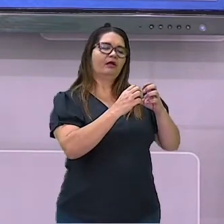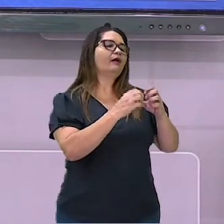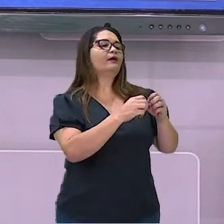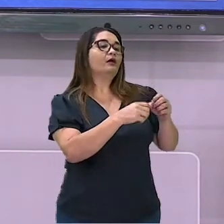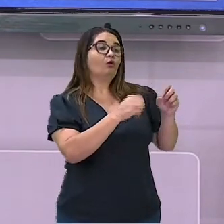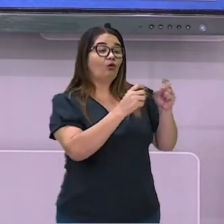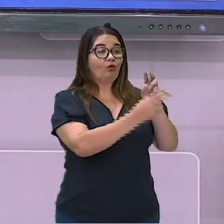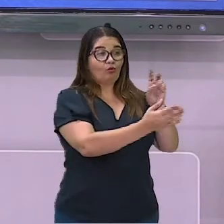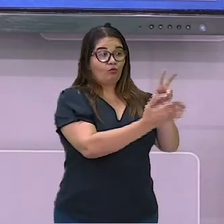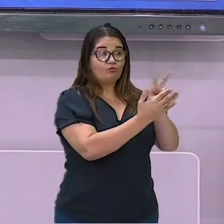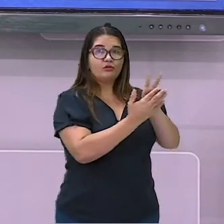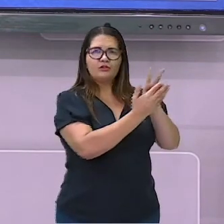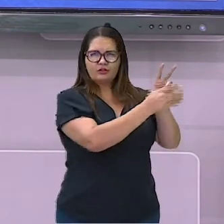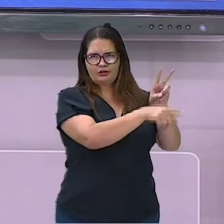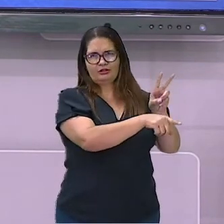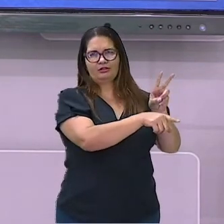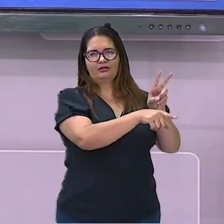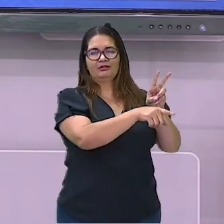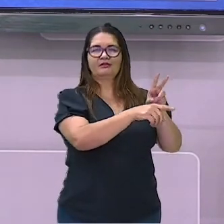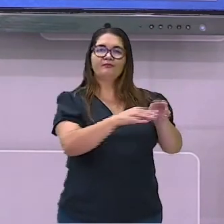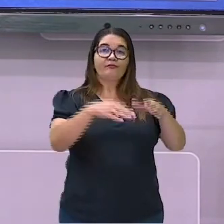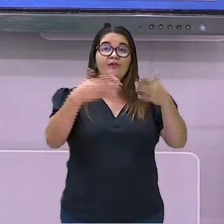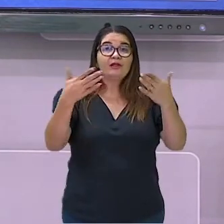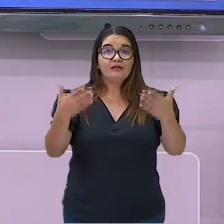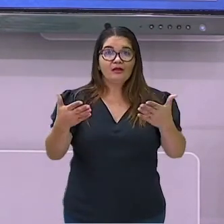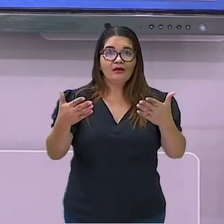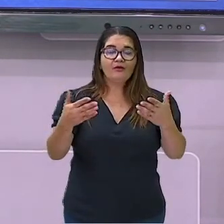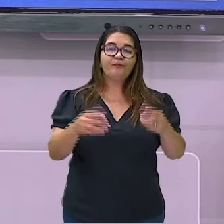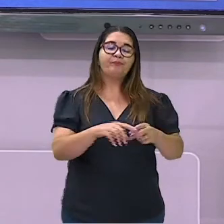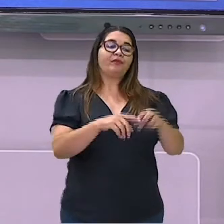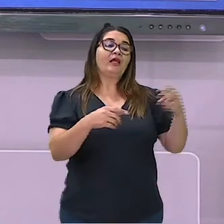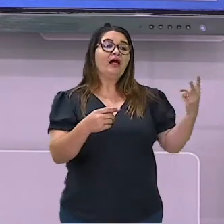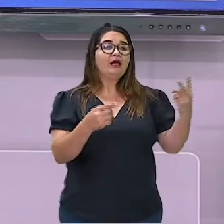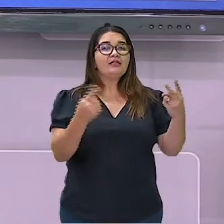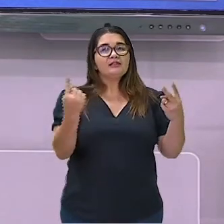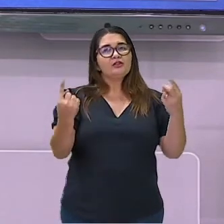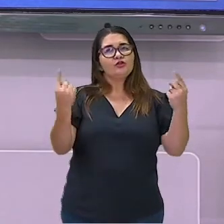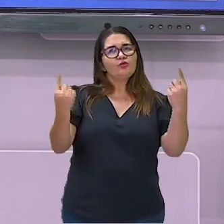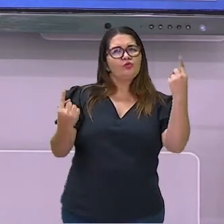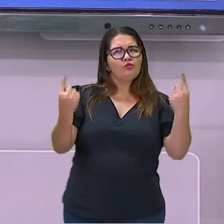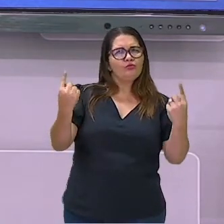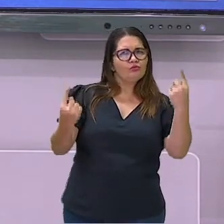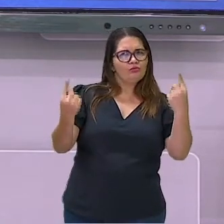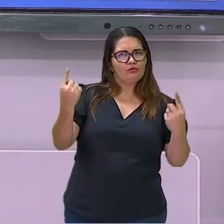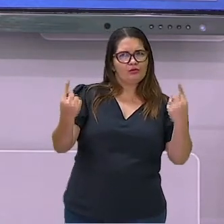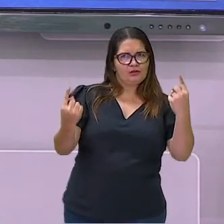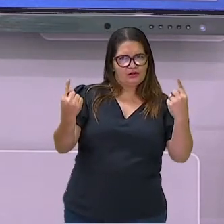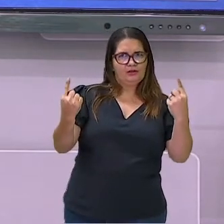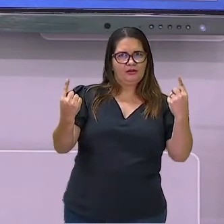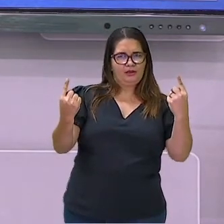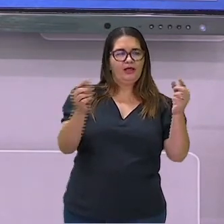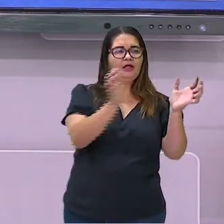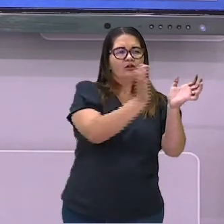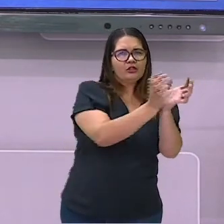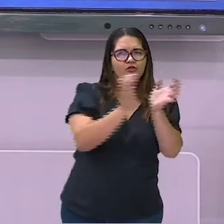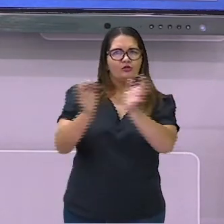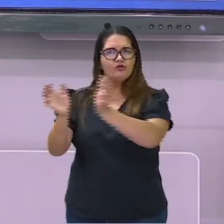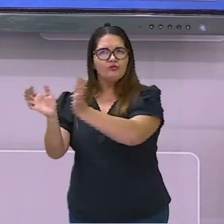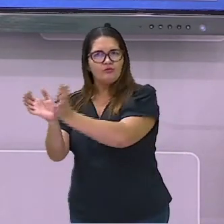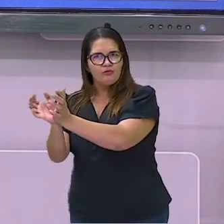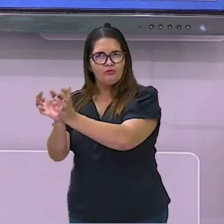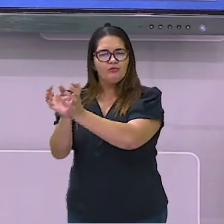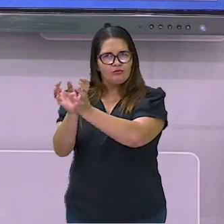Vicente. Dentre essas 15, somente essas duas tiveram um êxito na exploração na